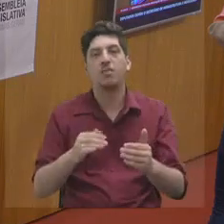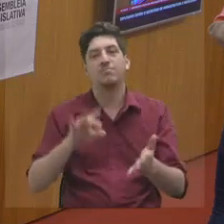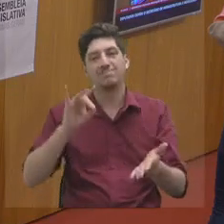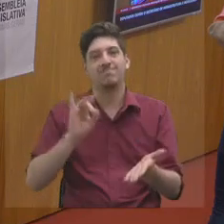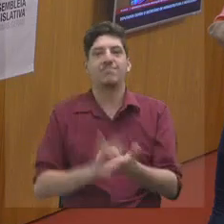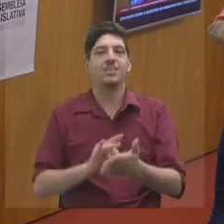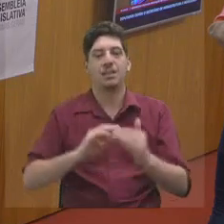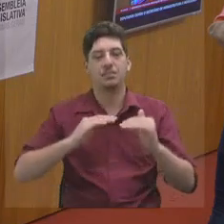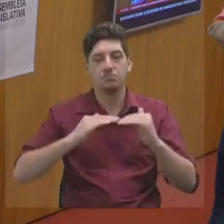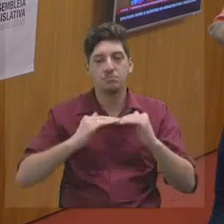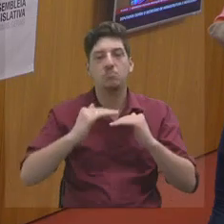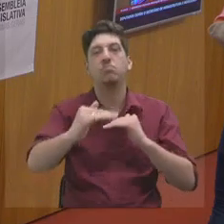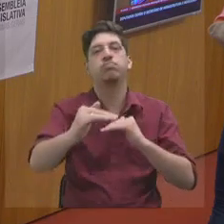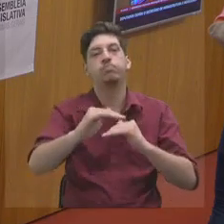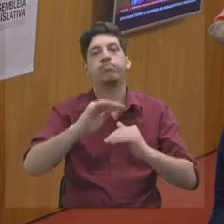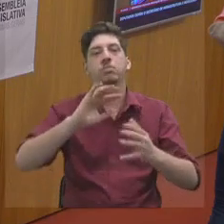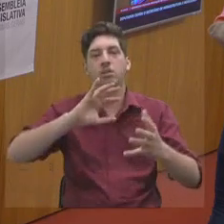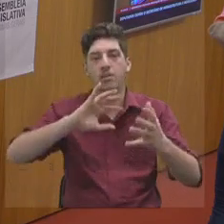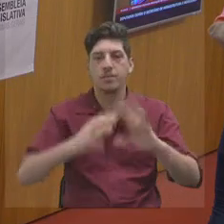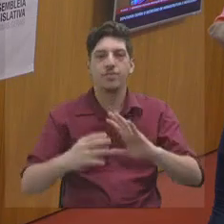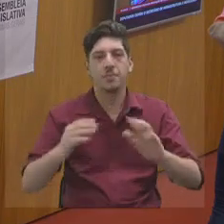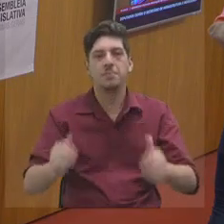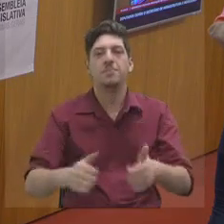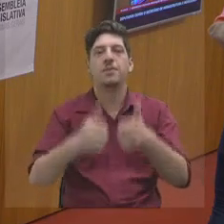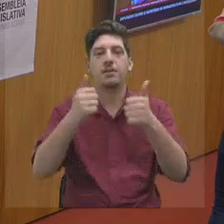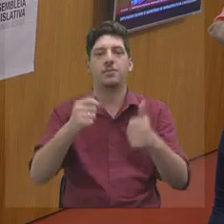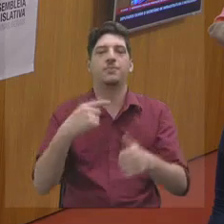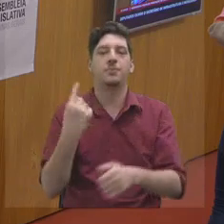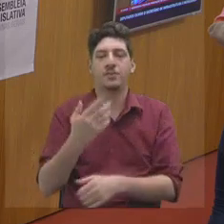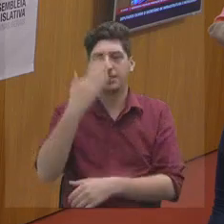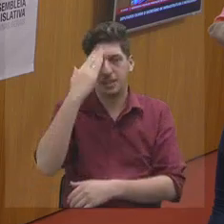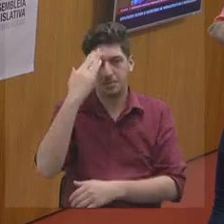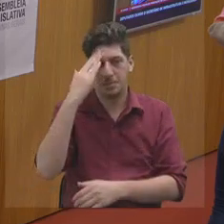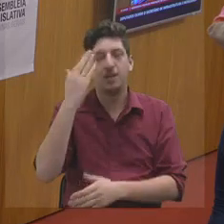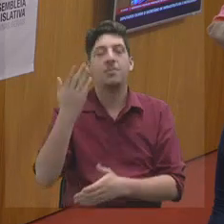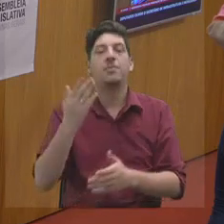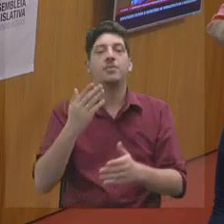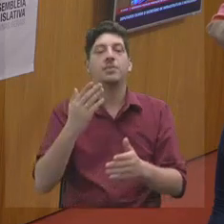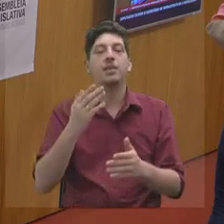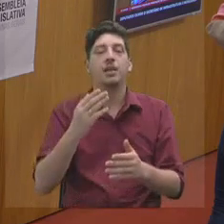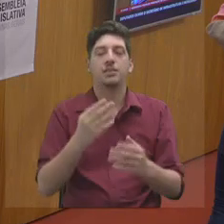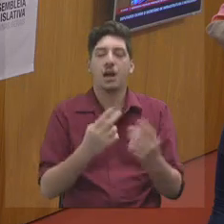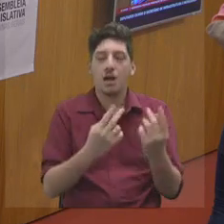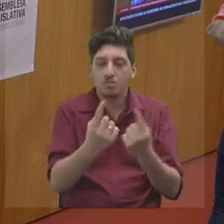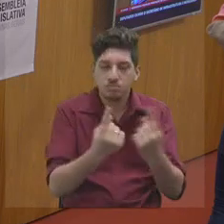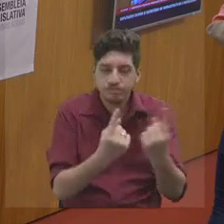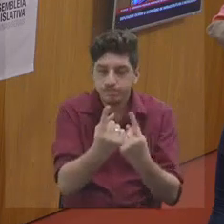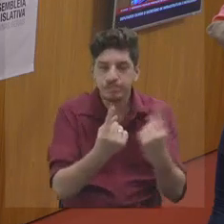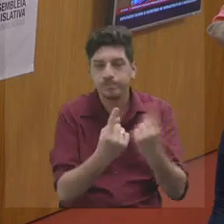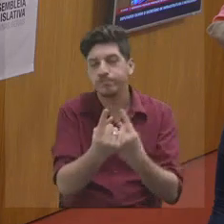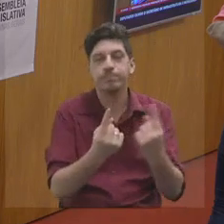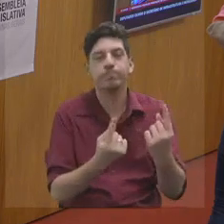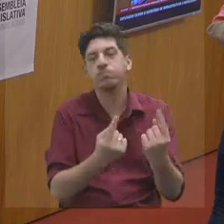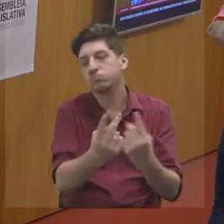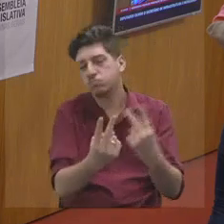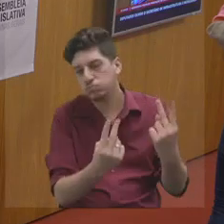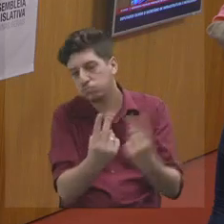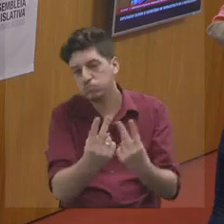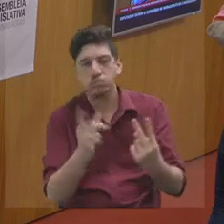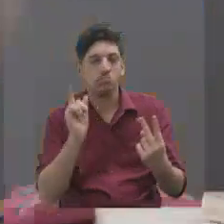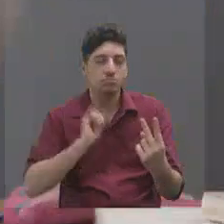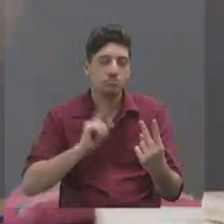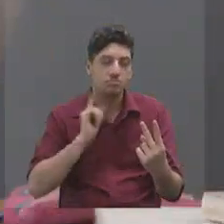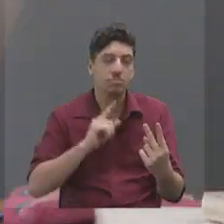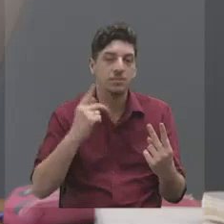das nossas rodovias nós sabemos que a malha rodoviária que nós temos em Minas Gerais na